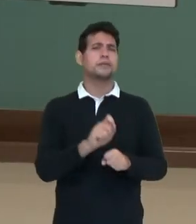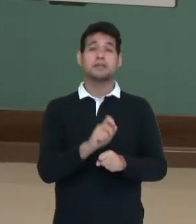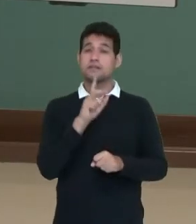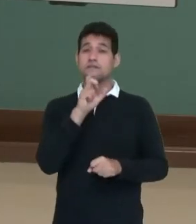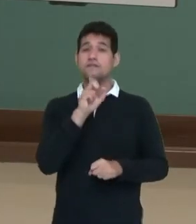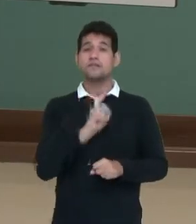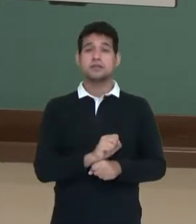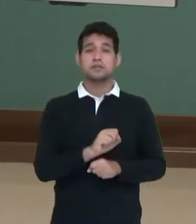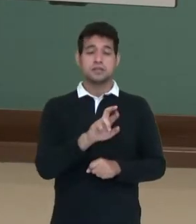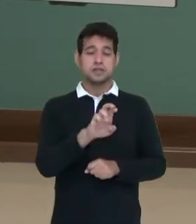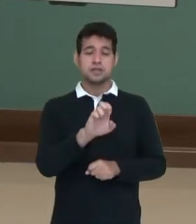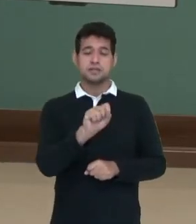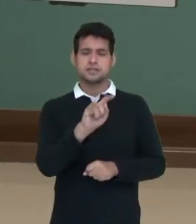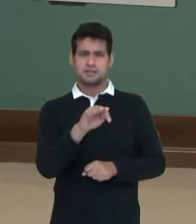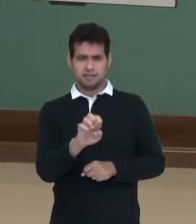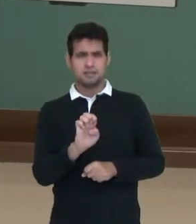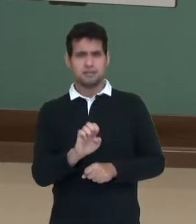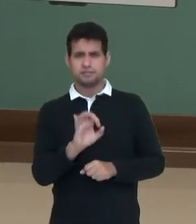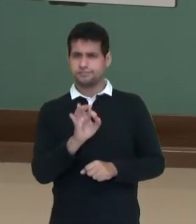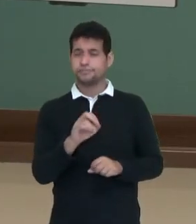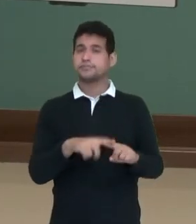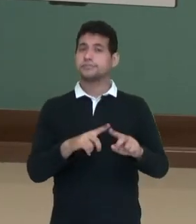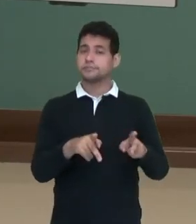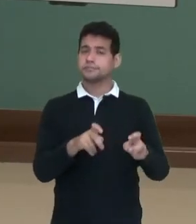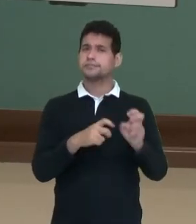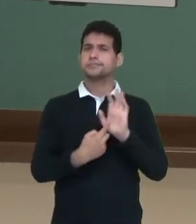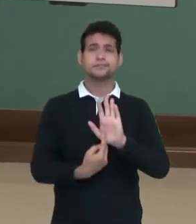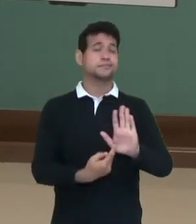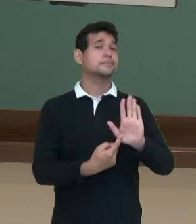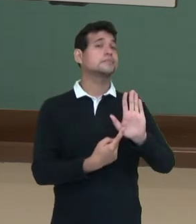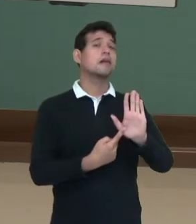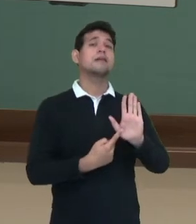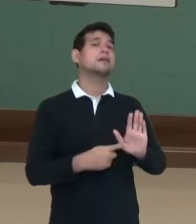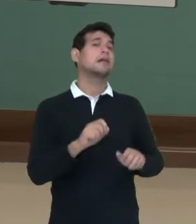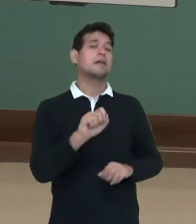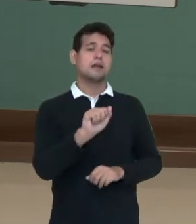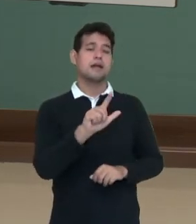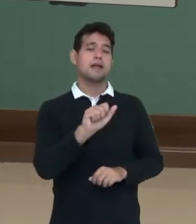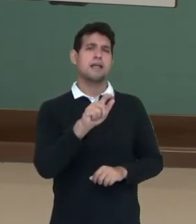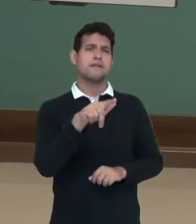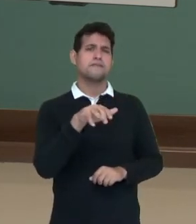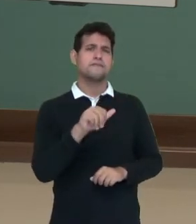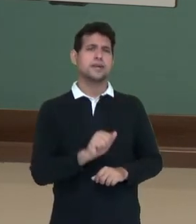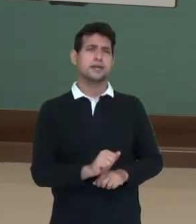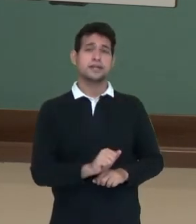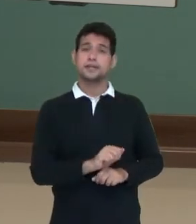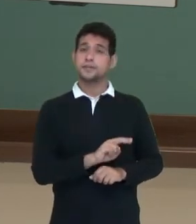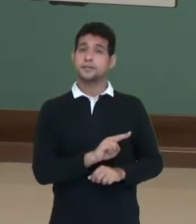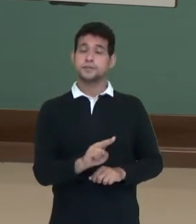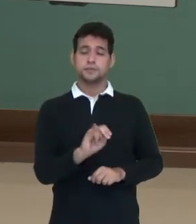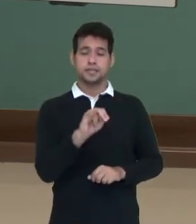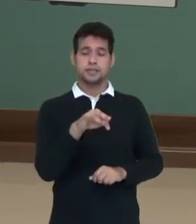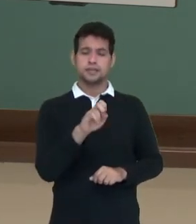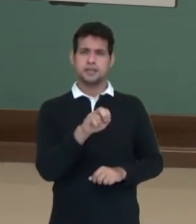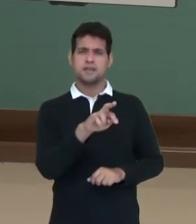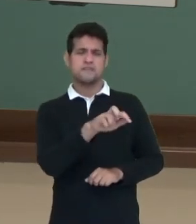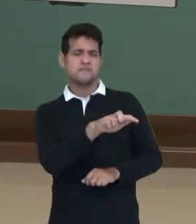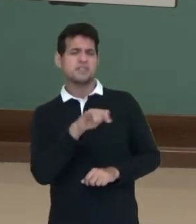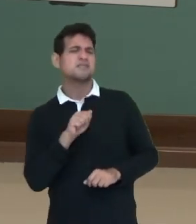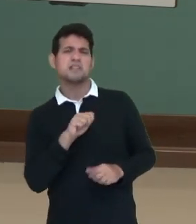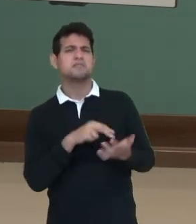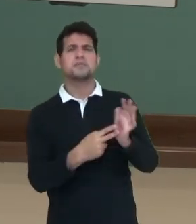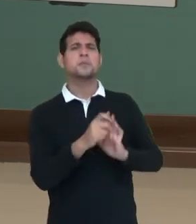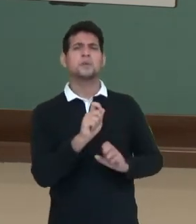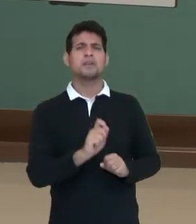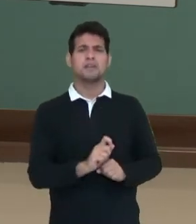força resistente, né? Aqui nós temos a alavanca interfixa, né? O que é a alavanca